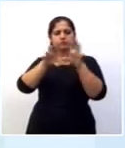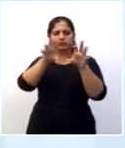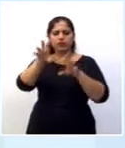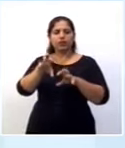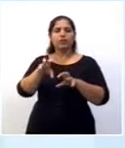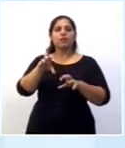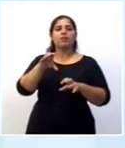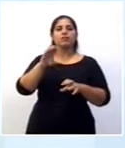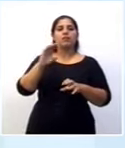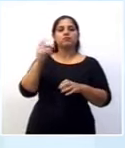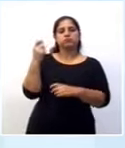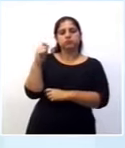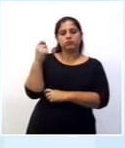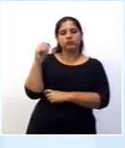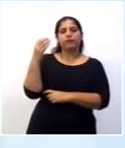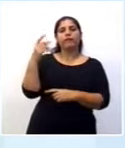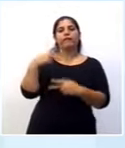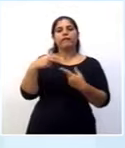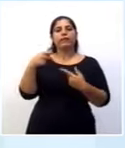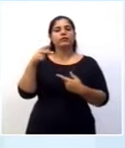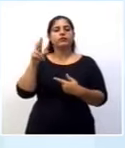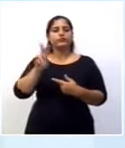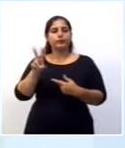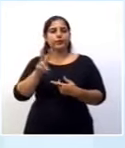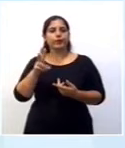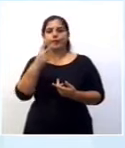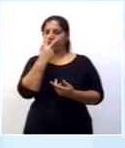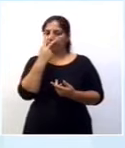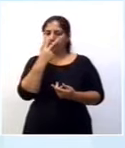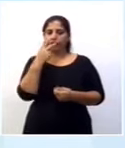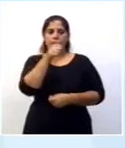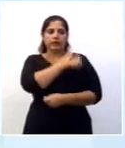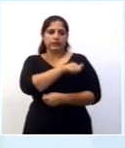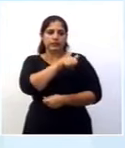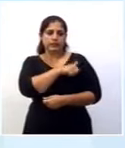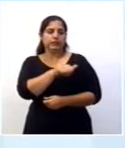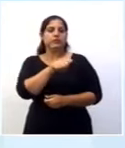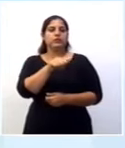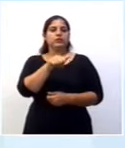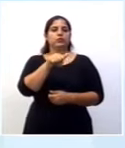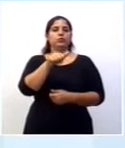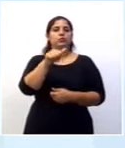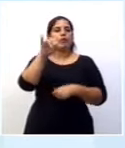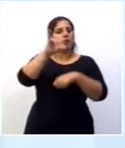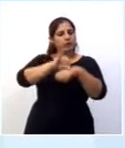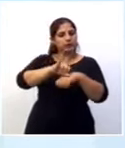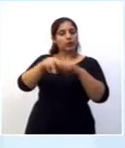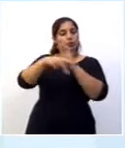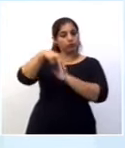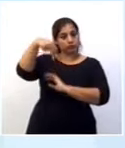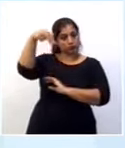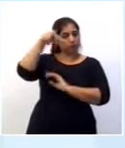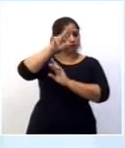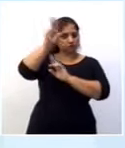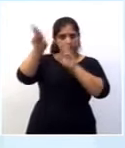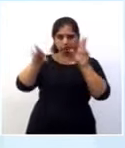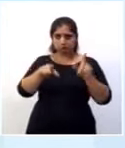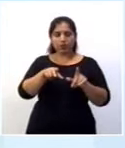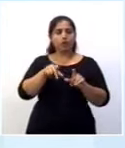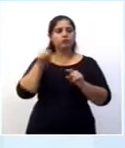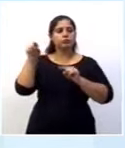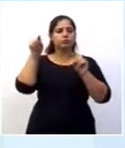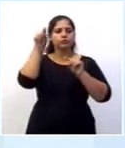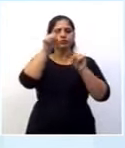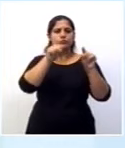Porto Alegre, Vitória, Rio de Janeiro, além das capitais do Nordeste. E aí nós vamos ter